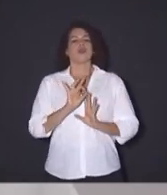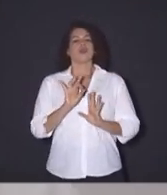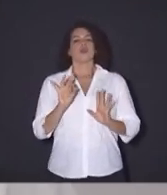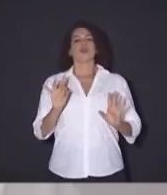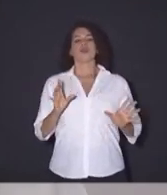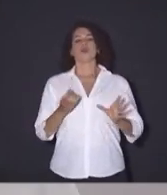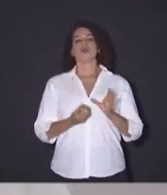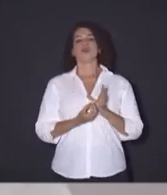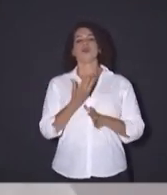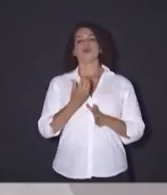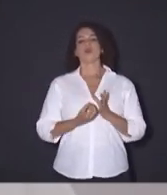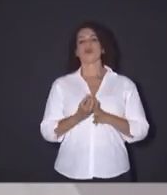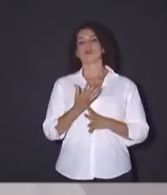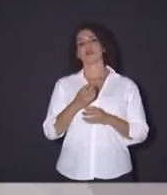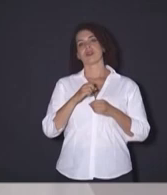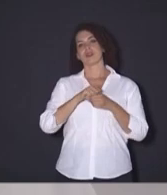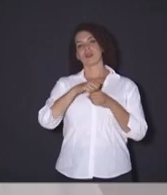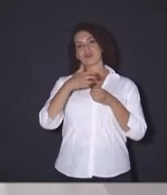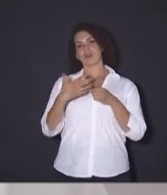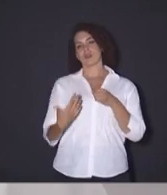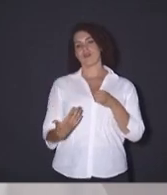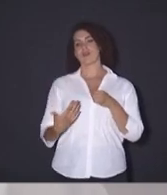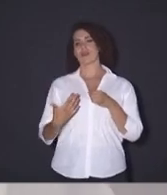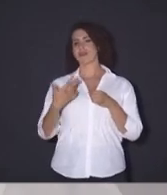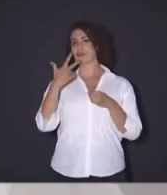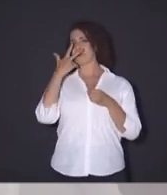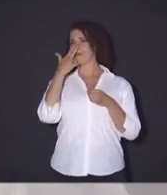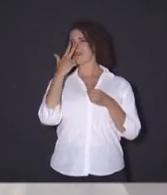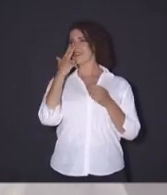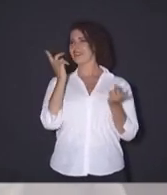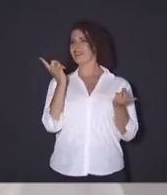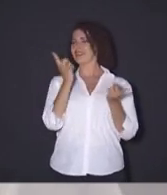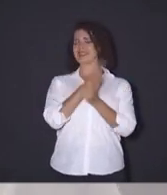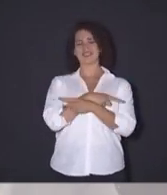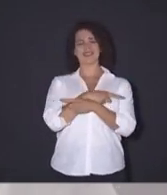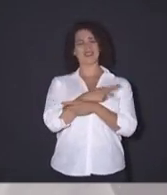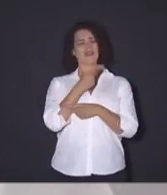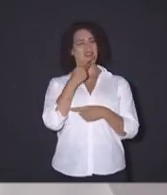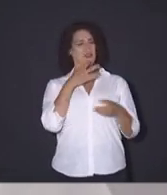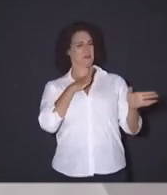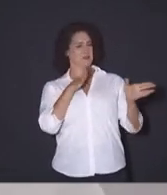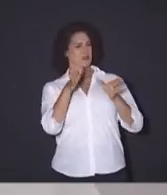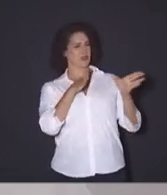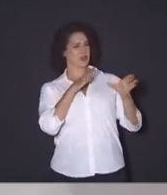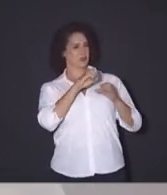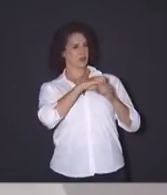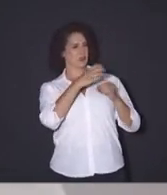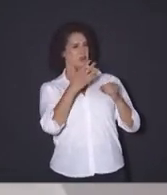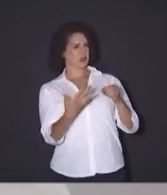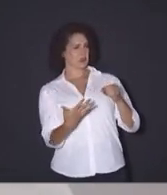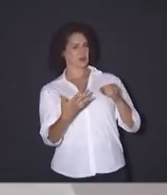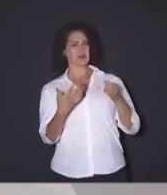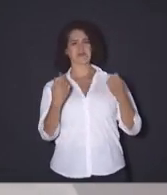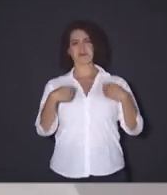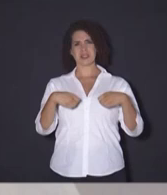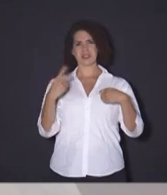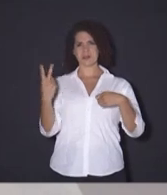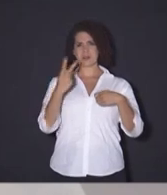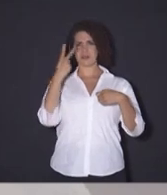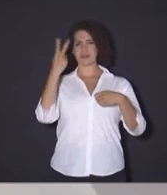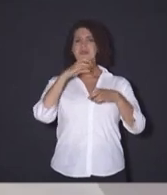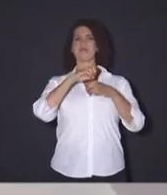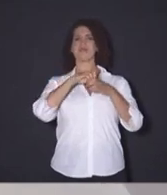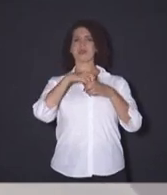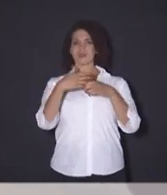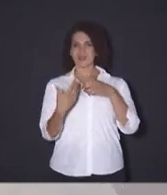produzir conteúdo parece paradoxal eu estou falando de mediadores de conteúdo estou falando é preciso valorizar a produção de